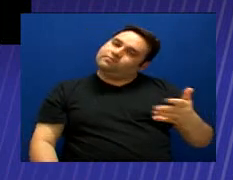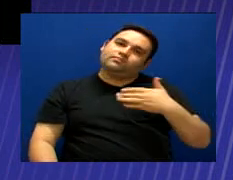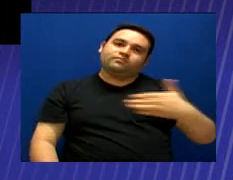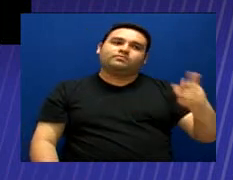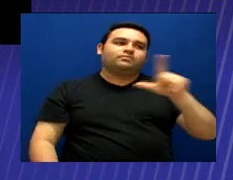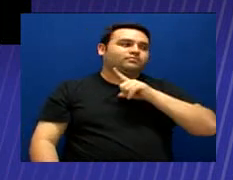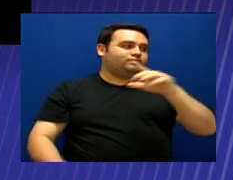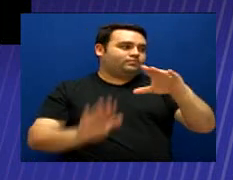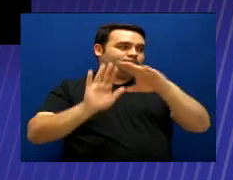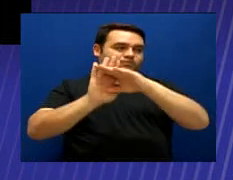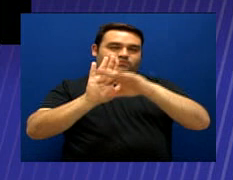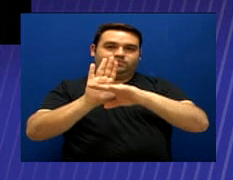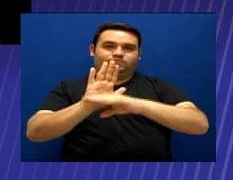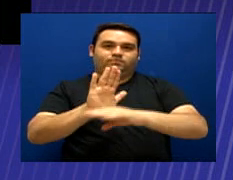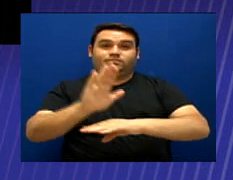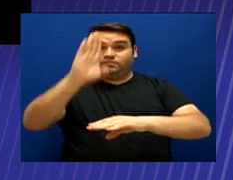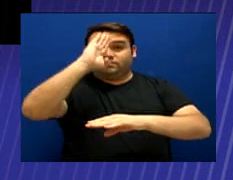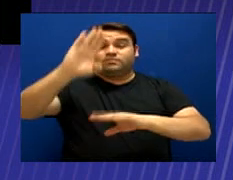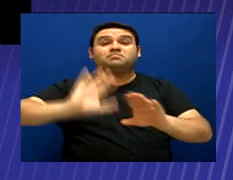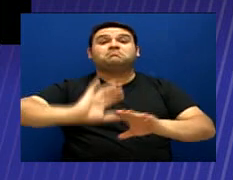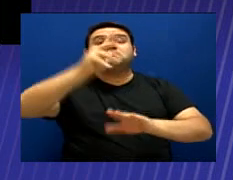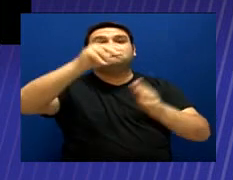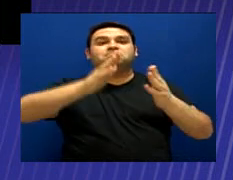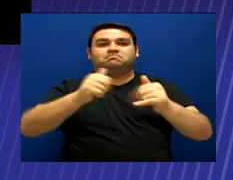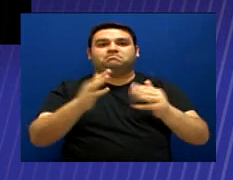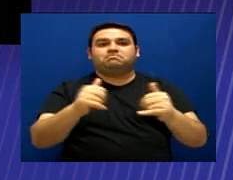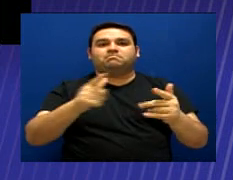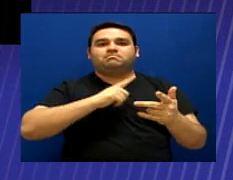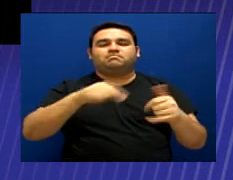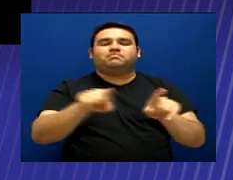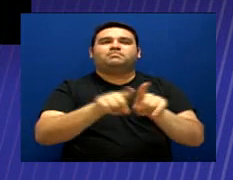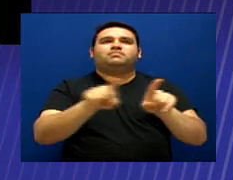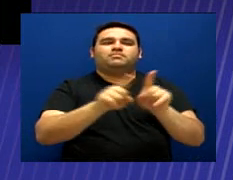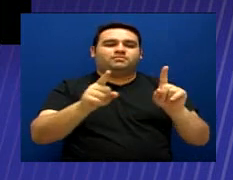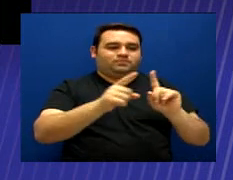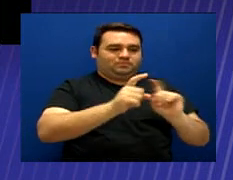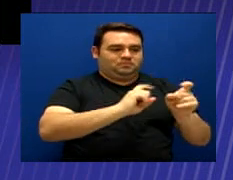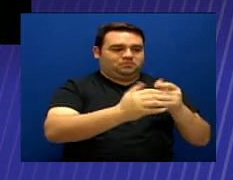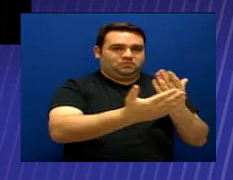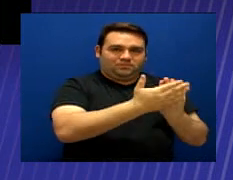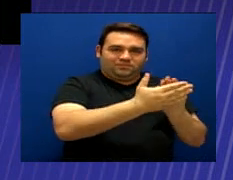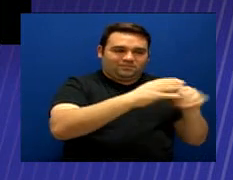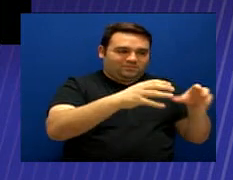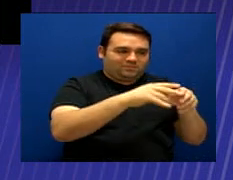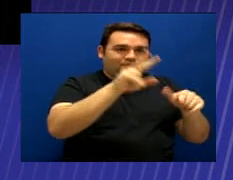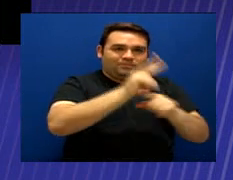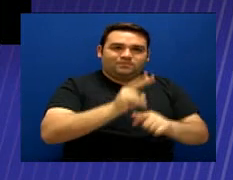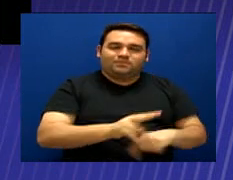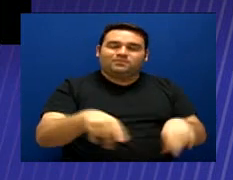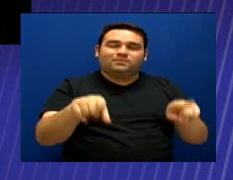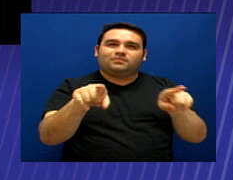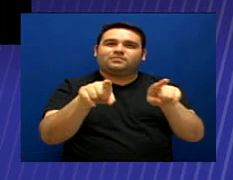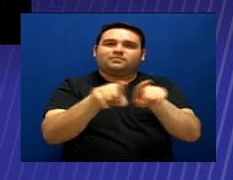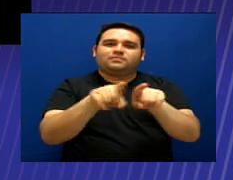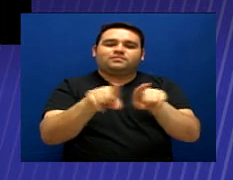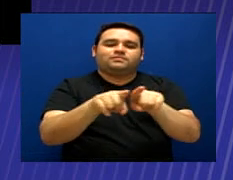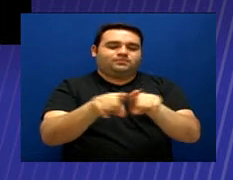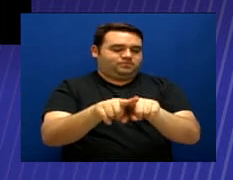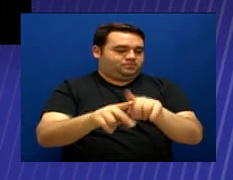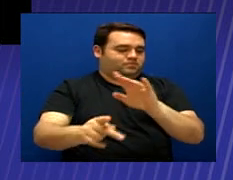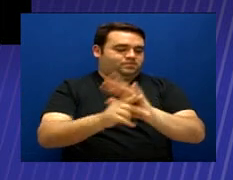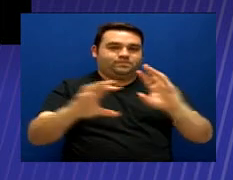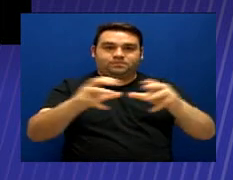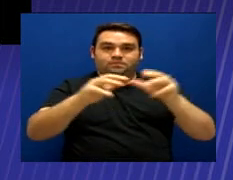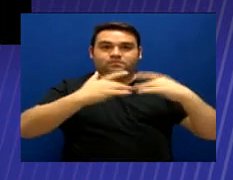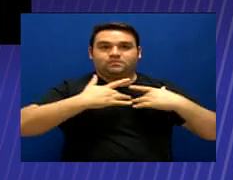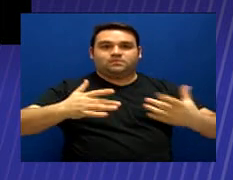aqui uma lista das principais reivindicações feitas pela Comissão de Proteção, bem como por